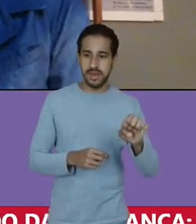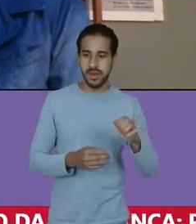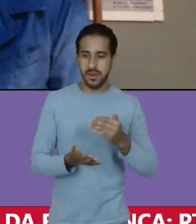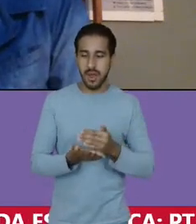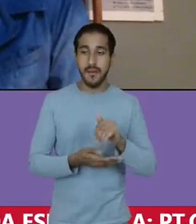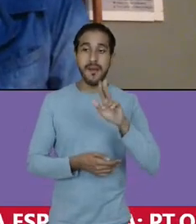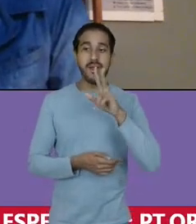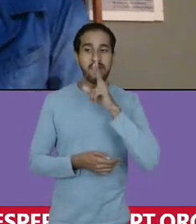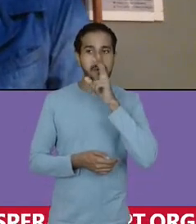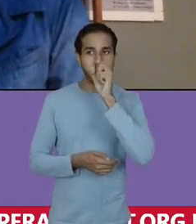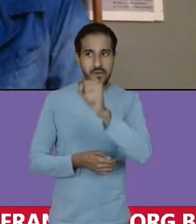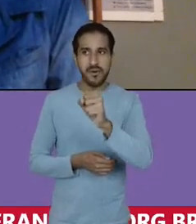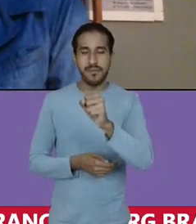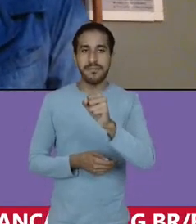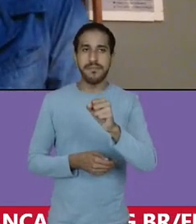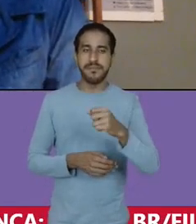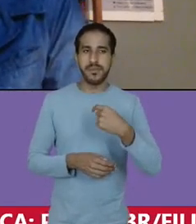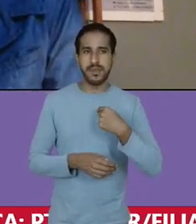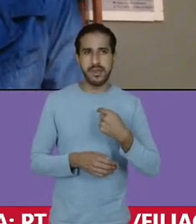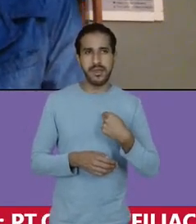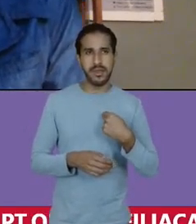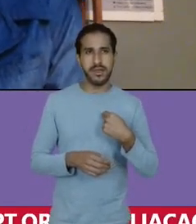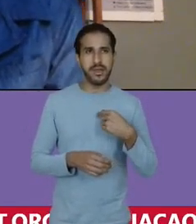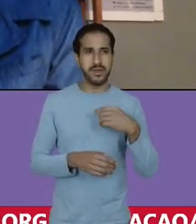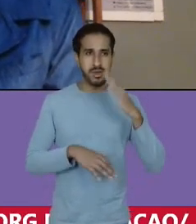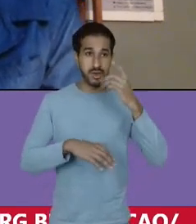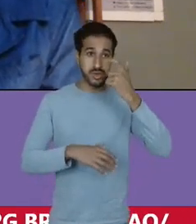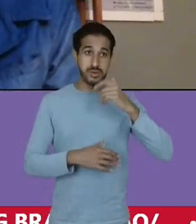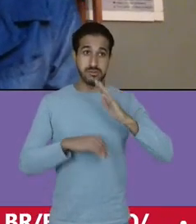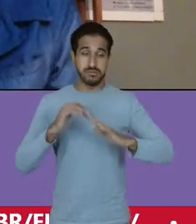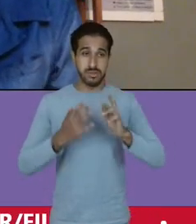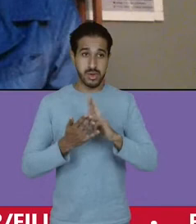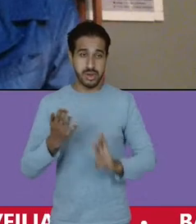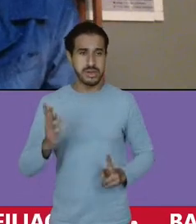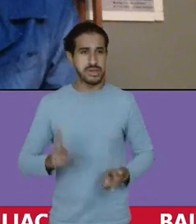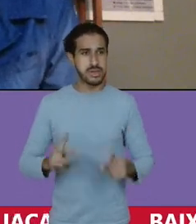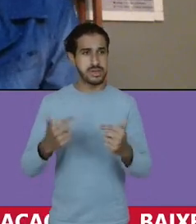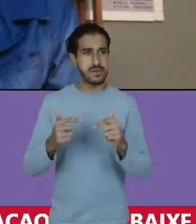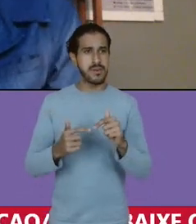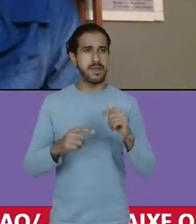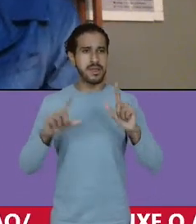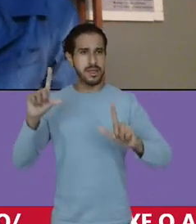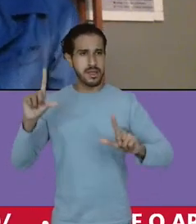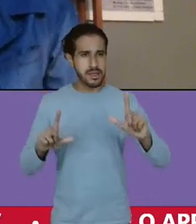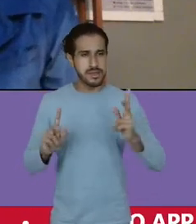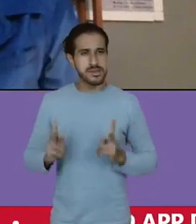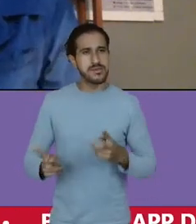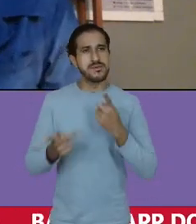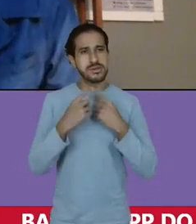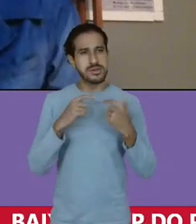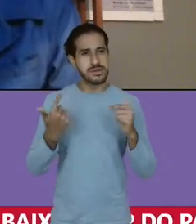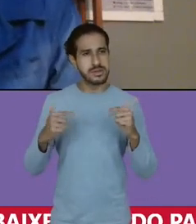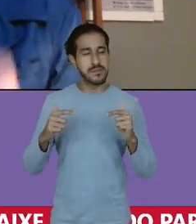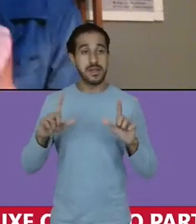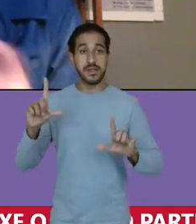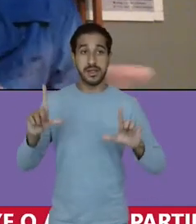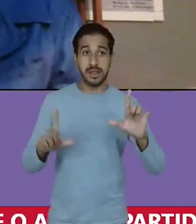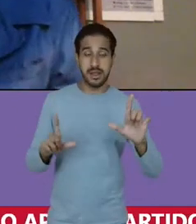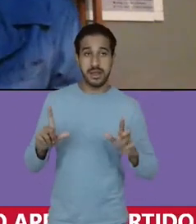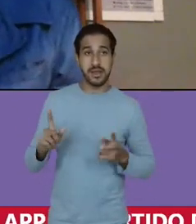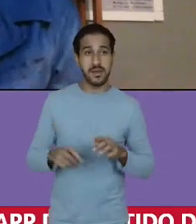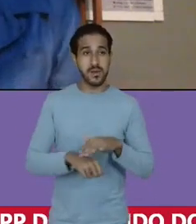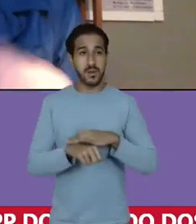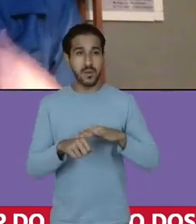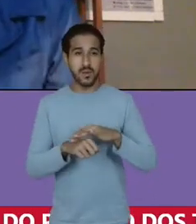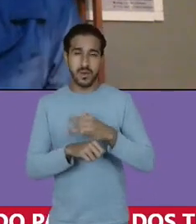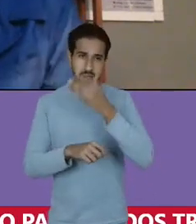ganhou mais corpo, assim, né? Eu sou roteirista e sempre trabalhei em televisão, sempre quis trabalhar em televisão, assim, falar